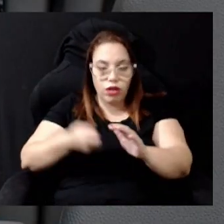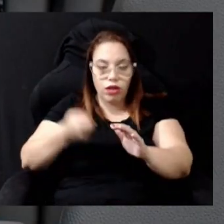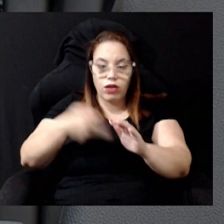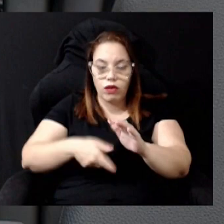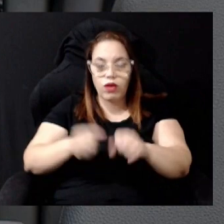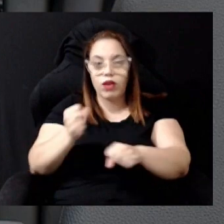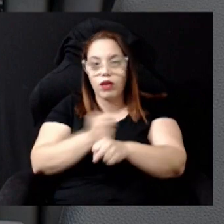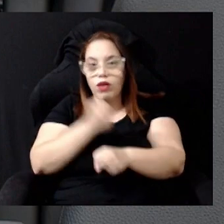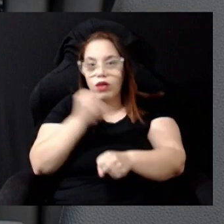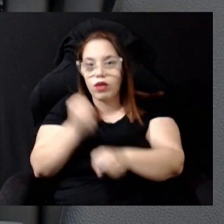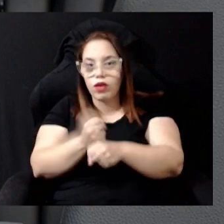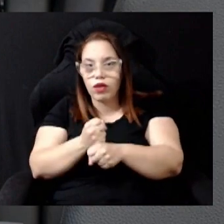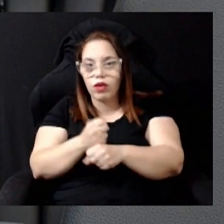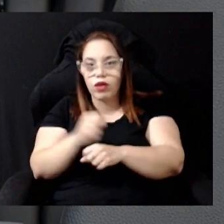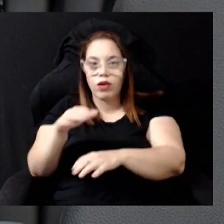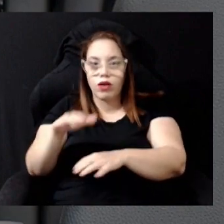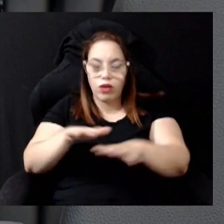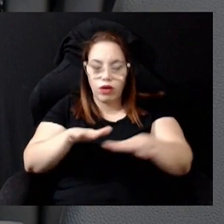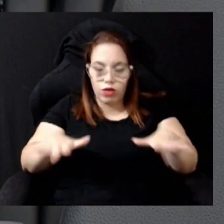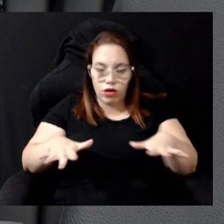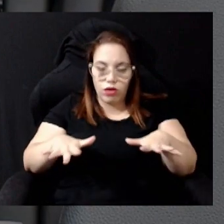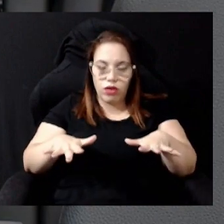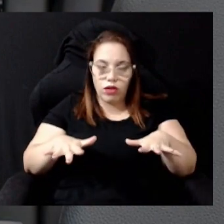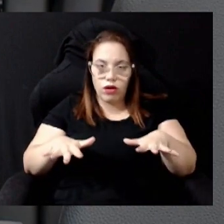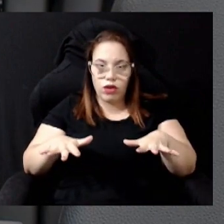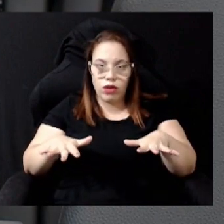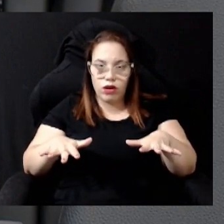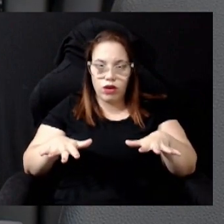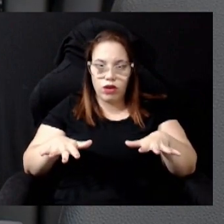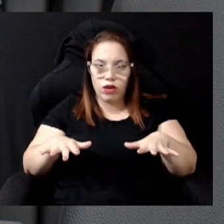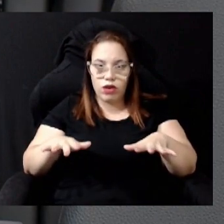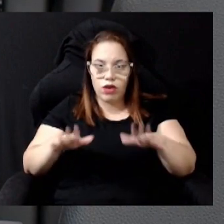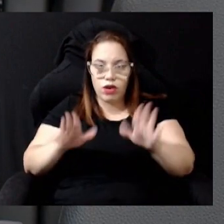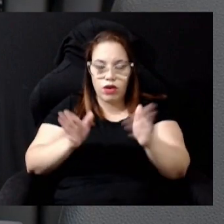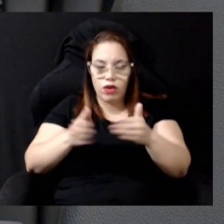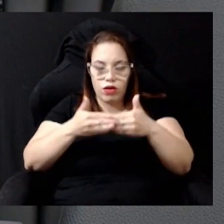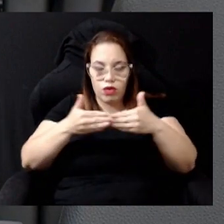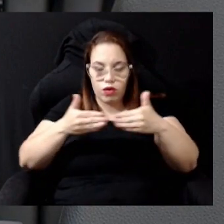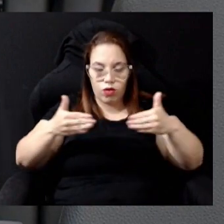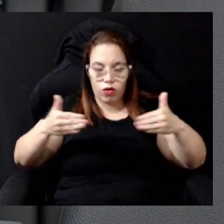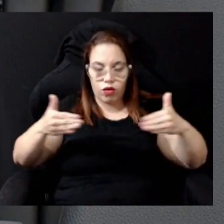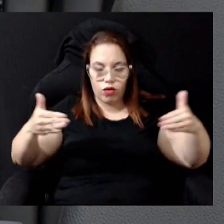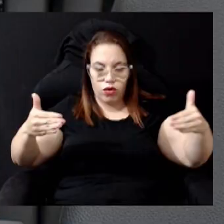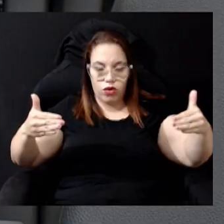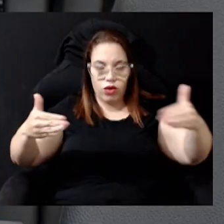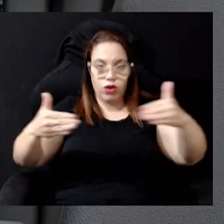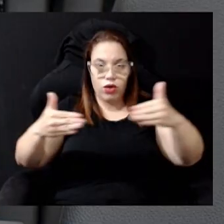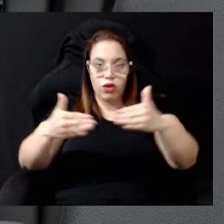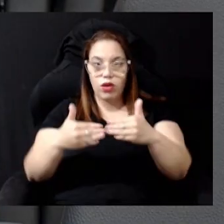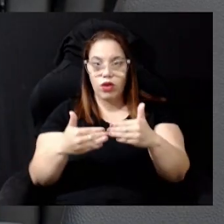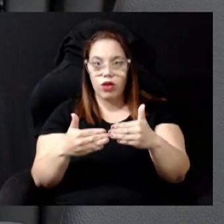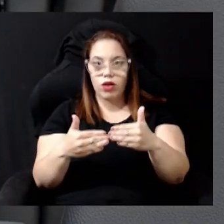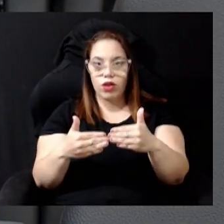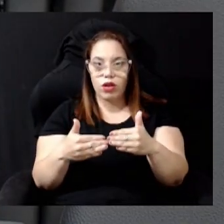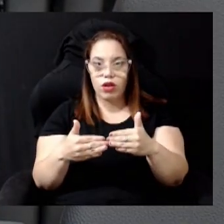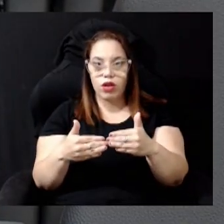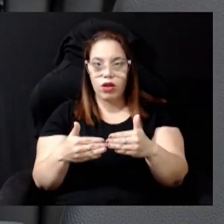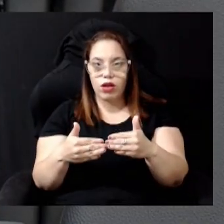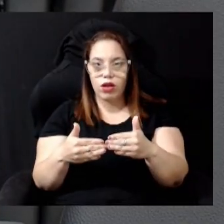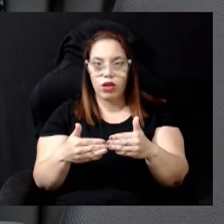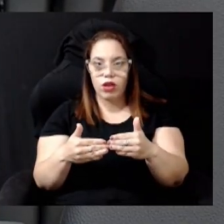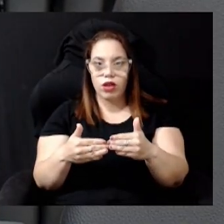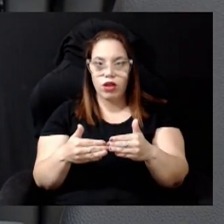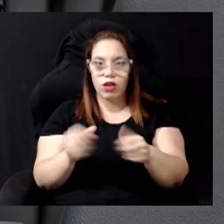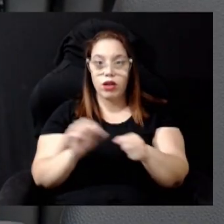do gramado, às vezes troca todo o alambrado, mas de certo tempo, passa certo tempo, já tem que fazer